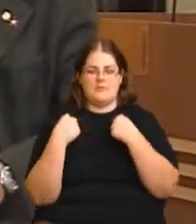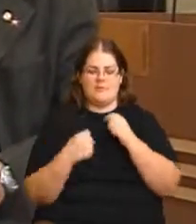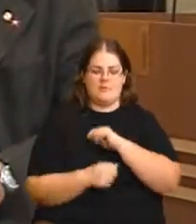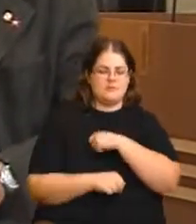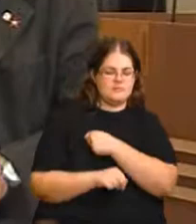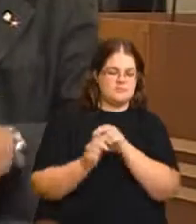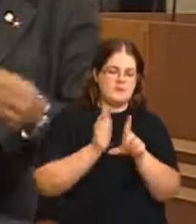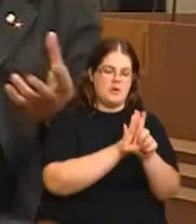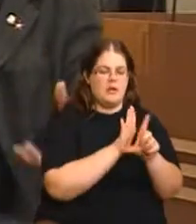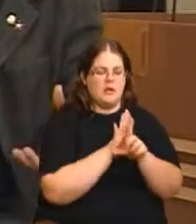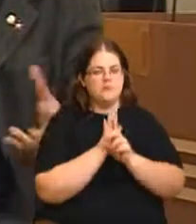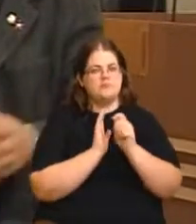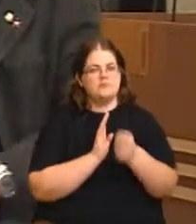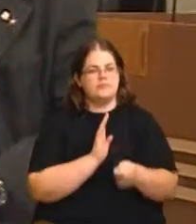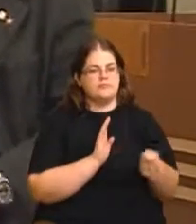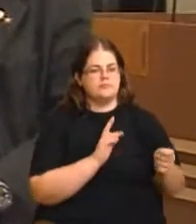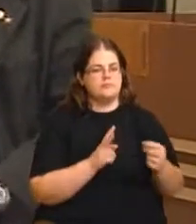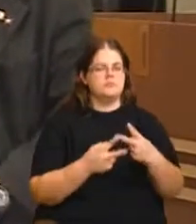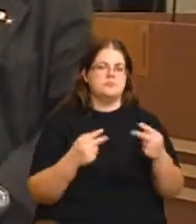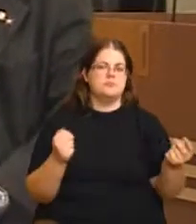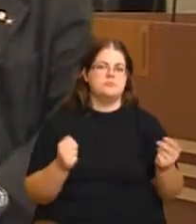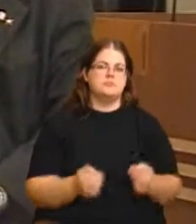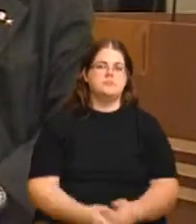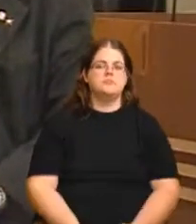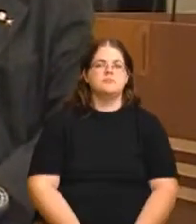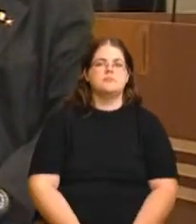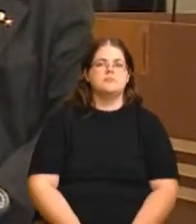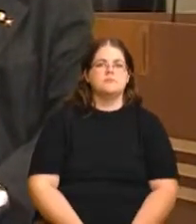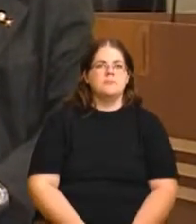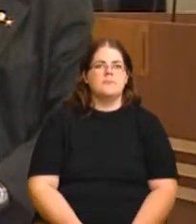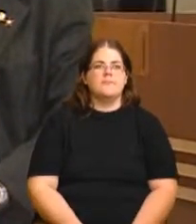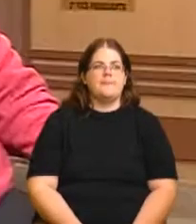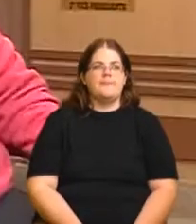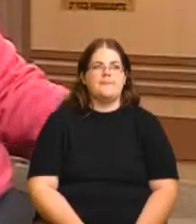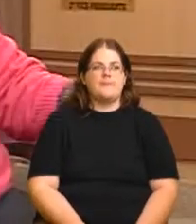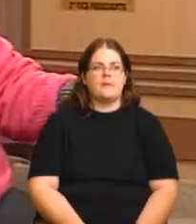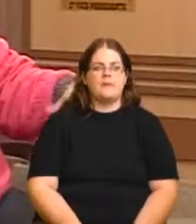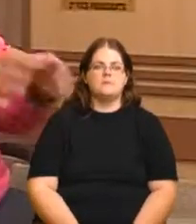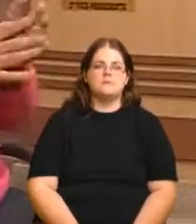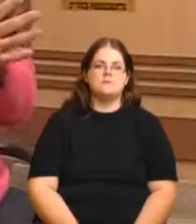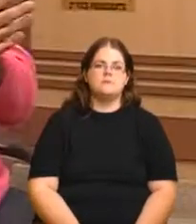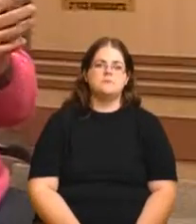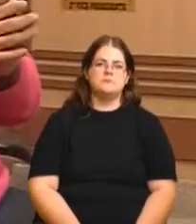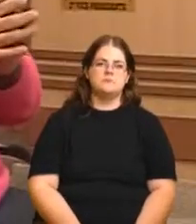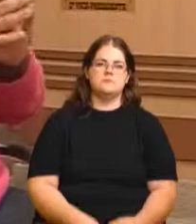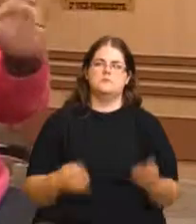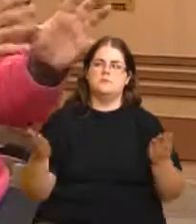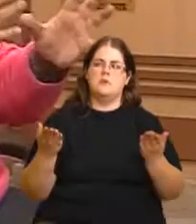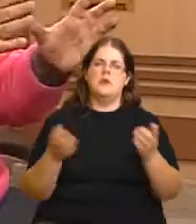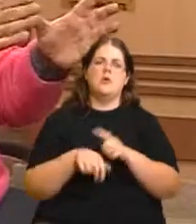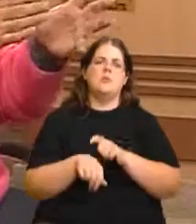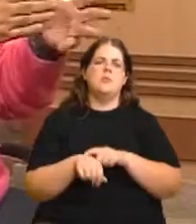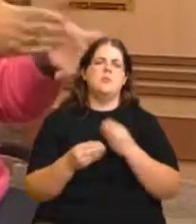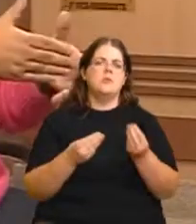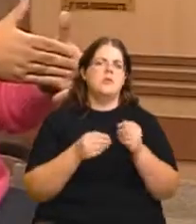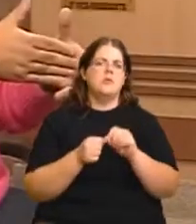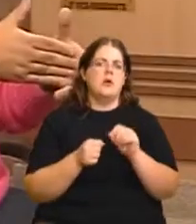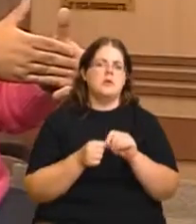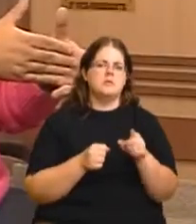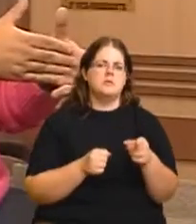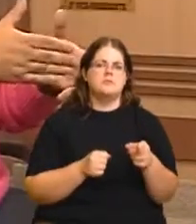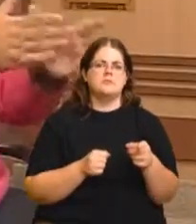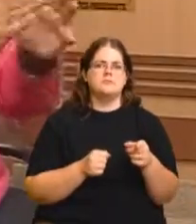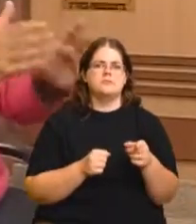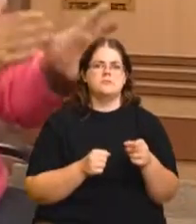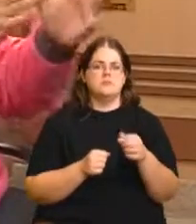fiscalizar e ver onde está sendo gasto o dinheiro público. Hoje, no atual momento, como é que está